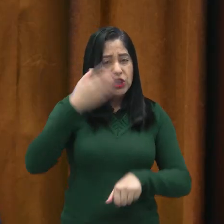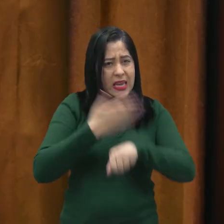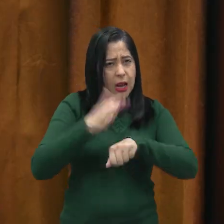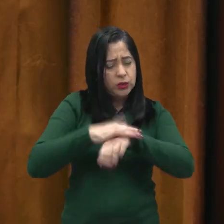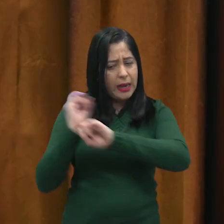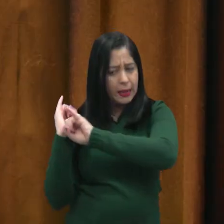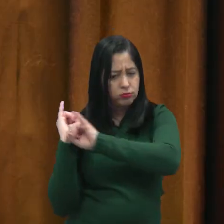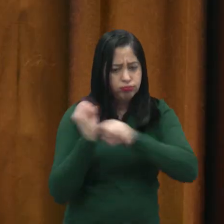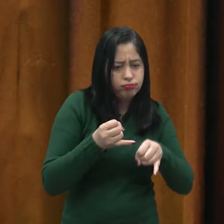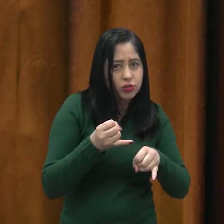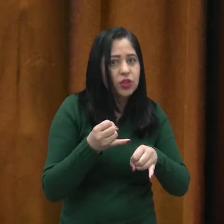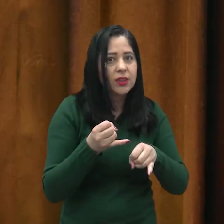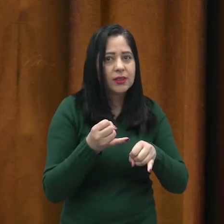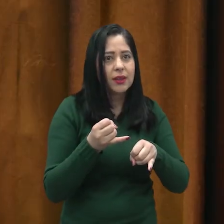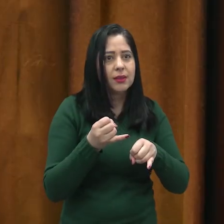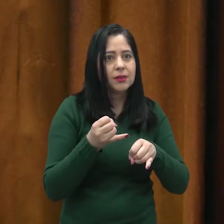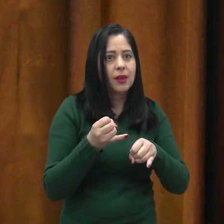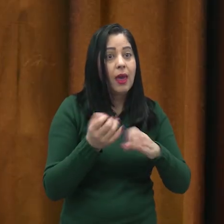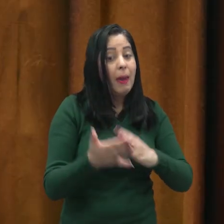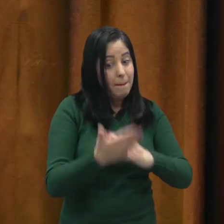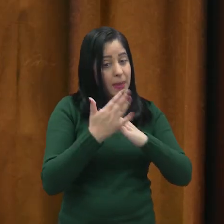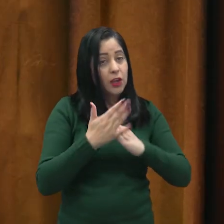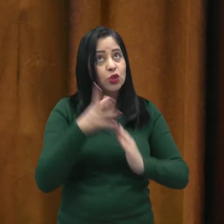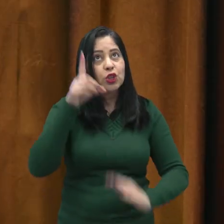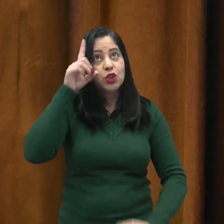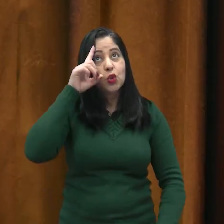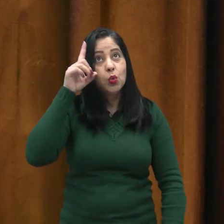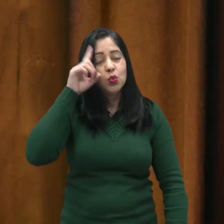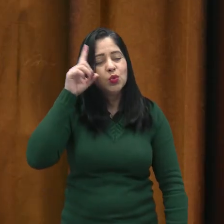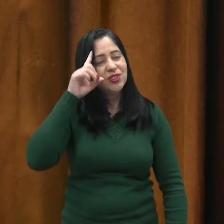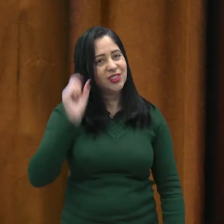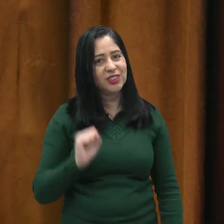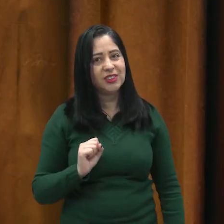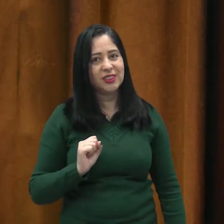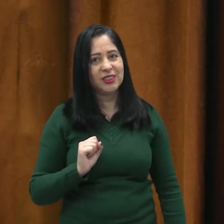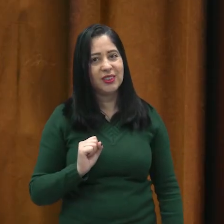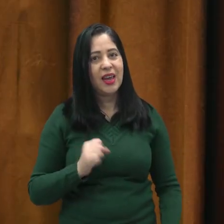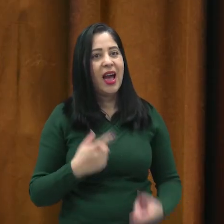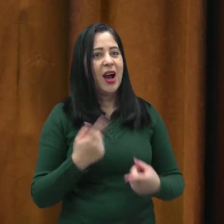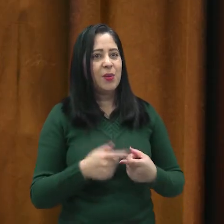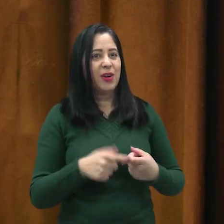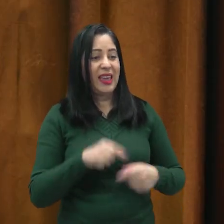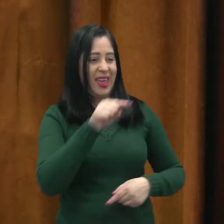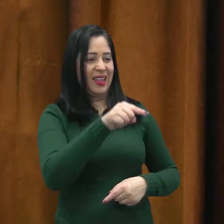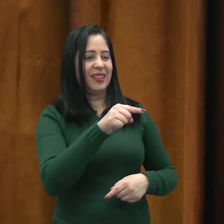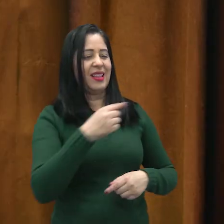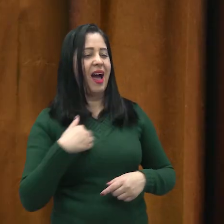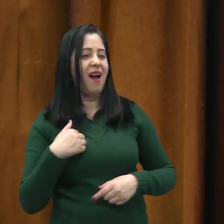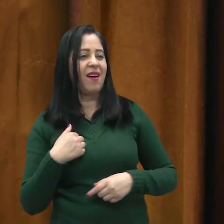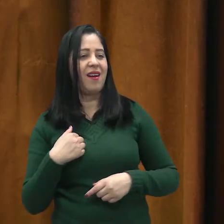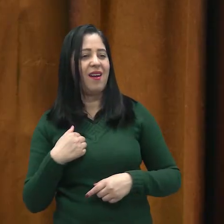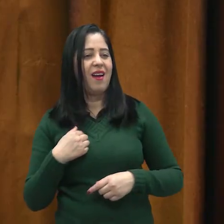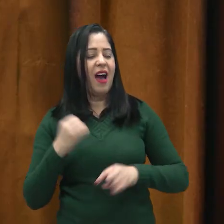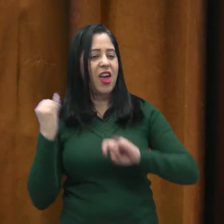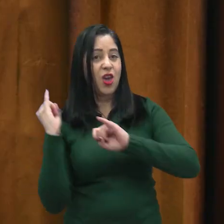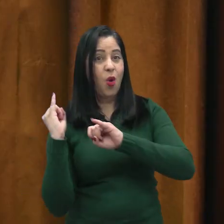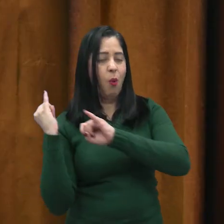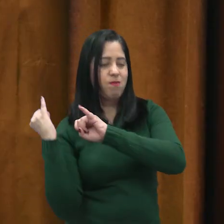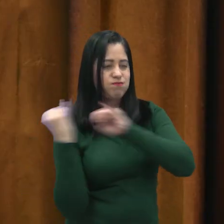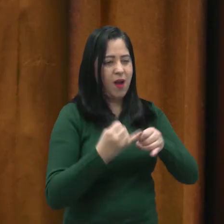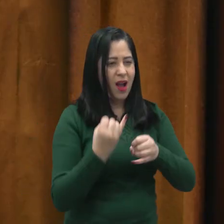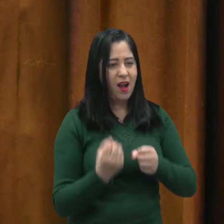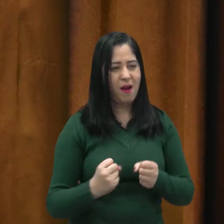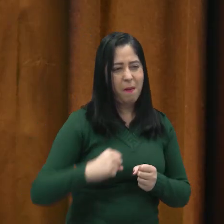todos os dias. E isso me ajuda muito no dia a dia. Porque eu chego lá, libero tudo a endorfina que